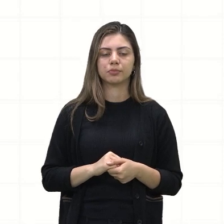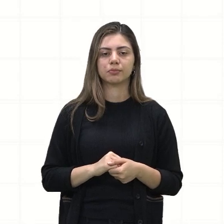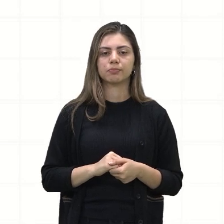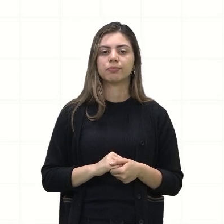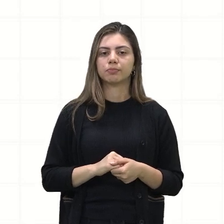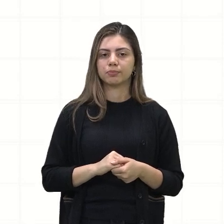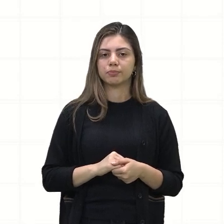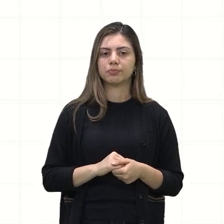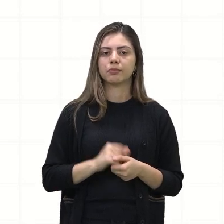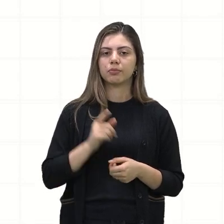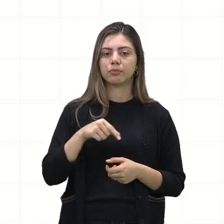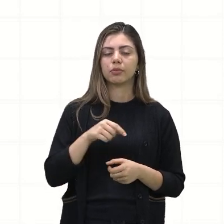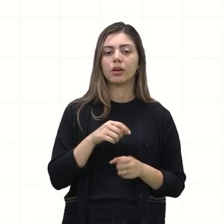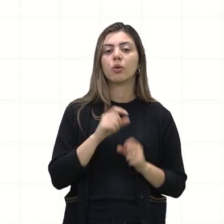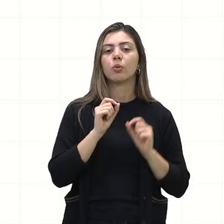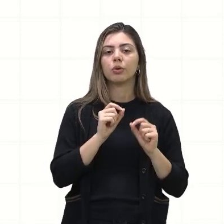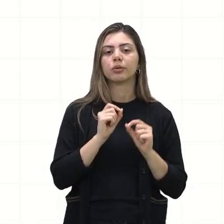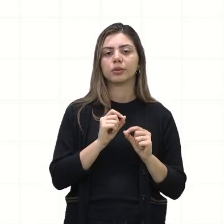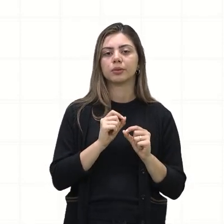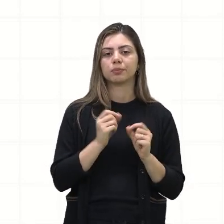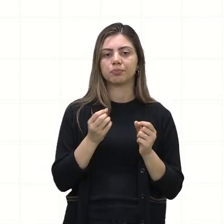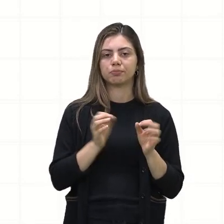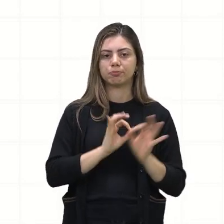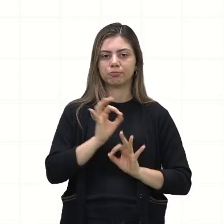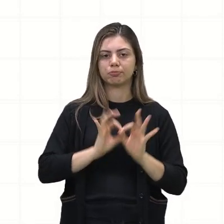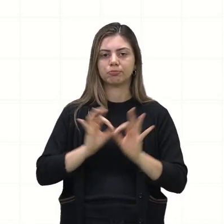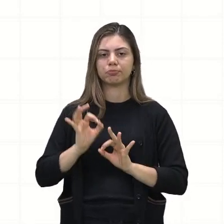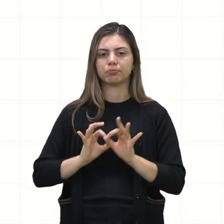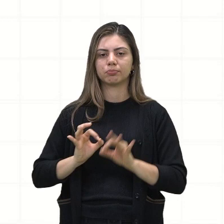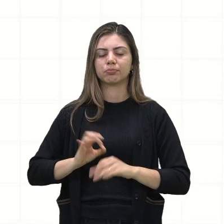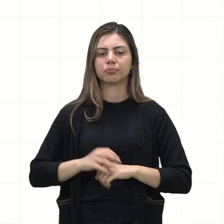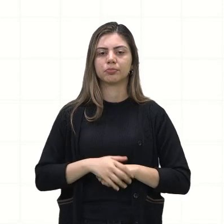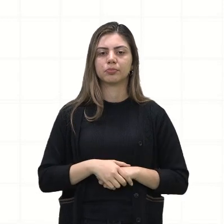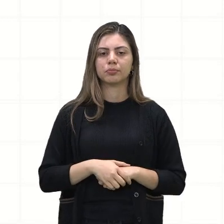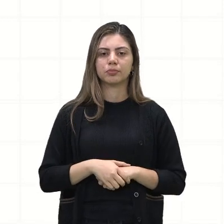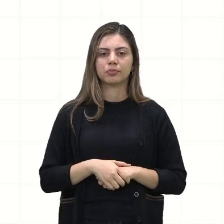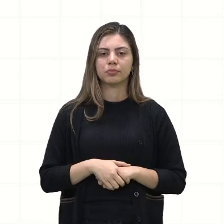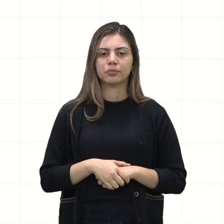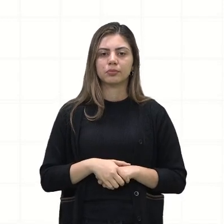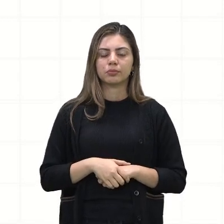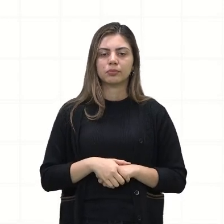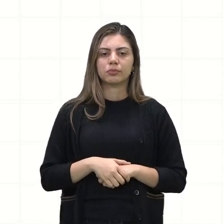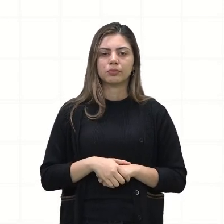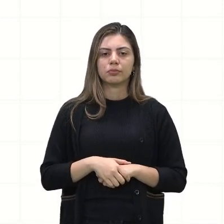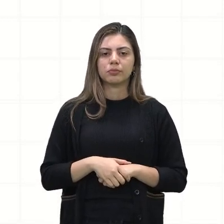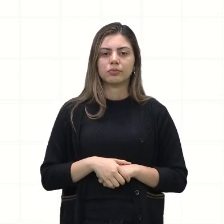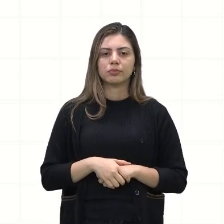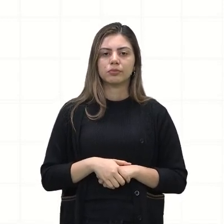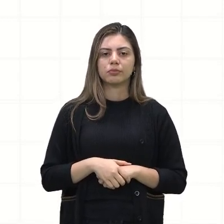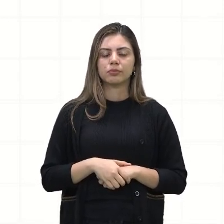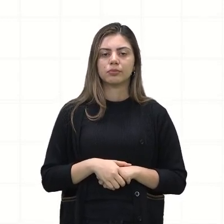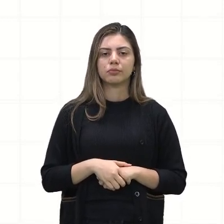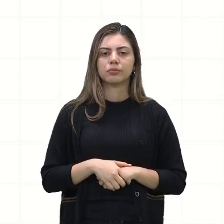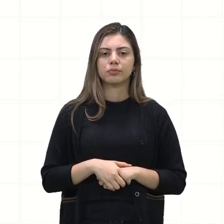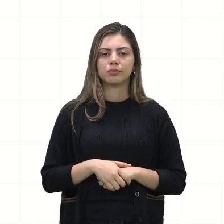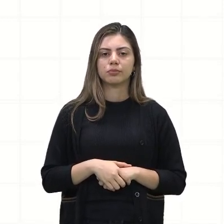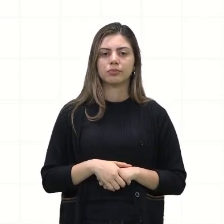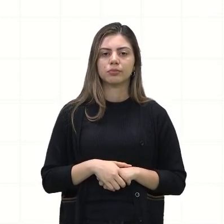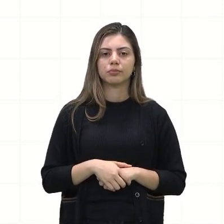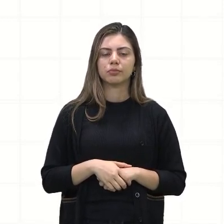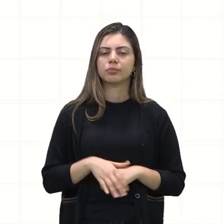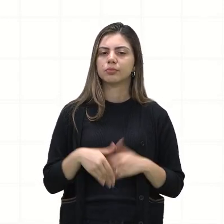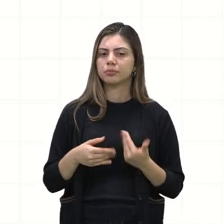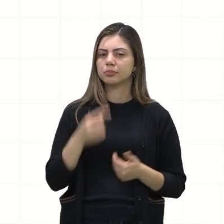Cara, né? Deixa eu... Quando nós vamos colocar o conjunto, nós vamos... Então, o que que acontece, ó? Vem